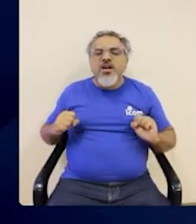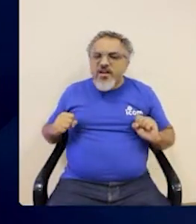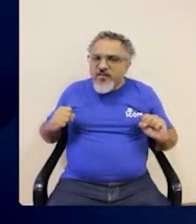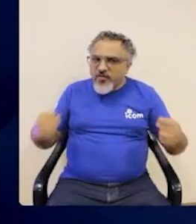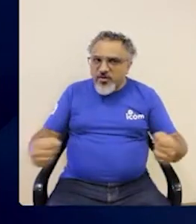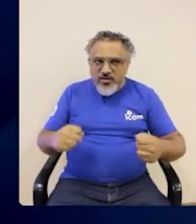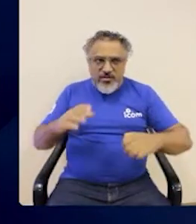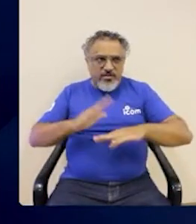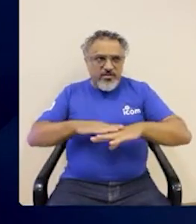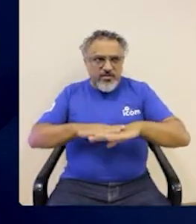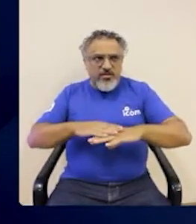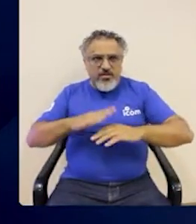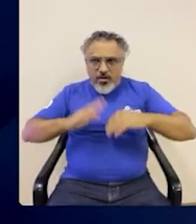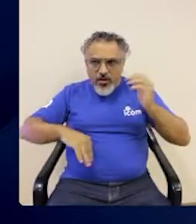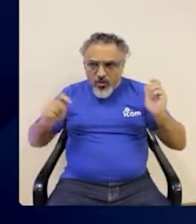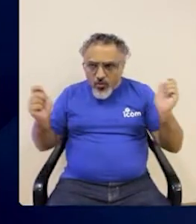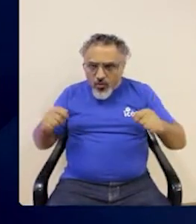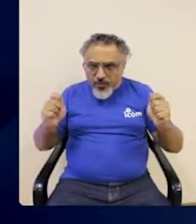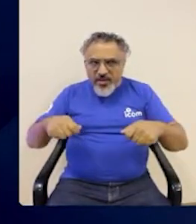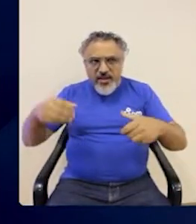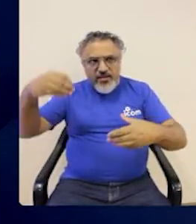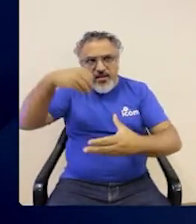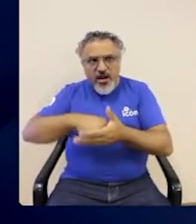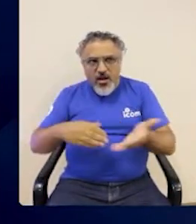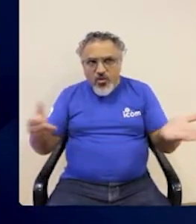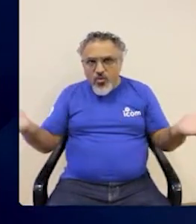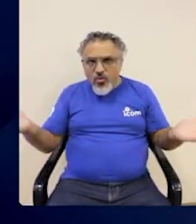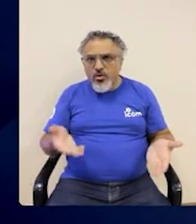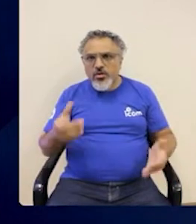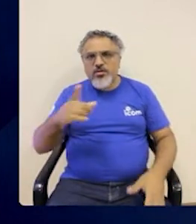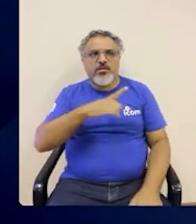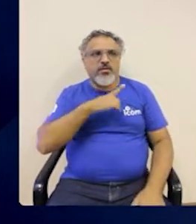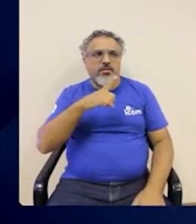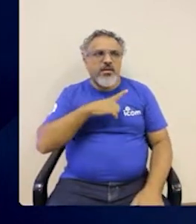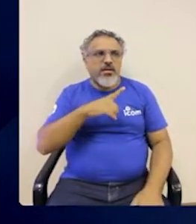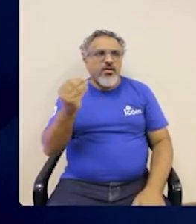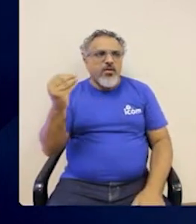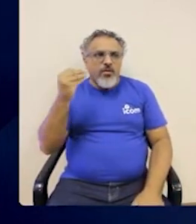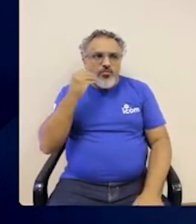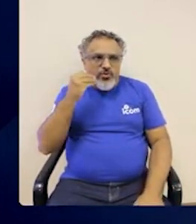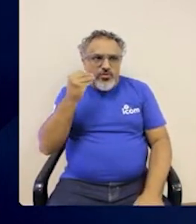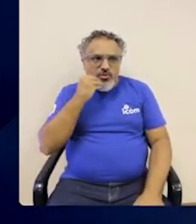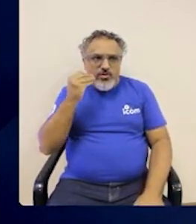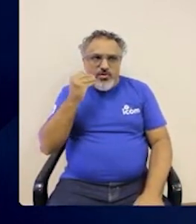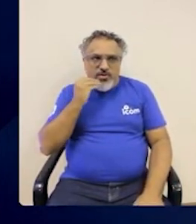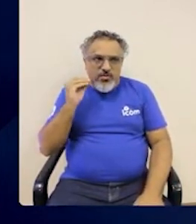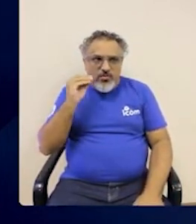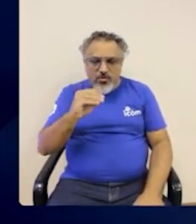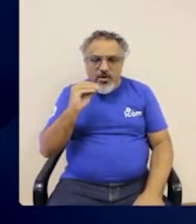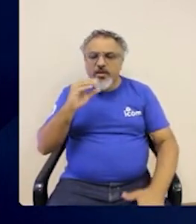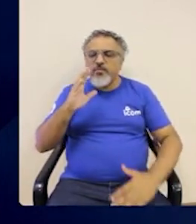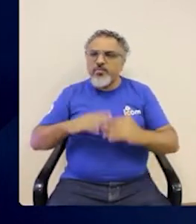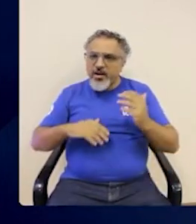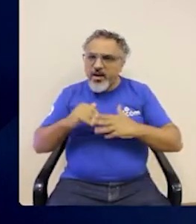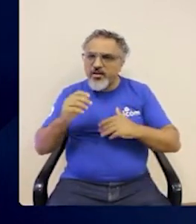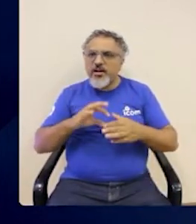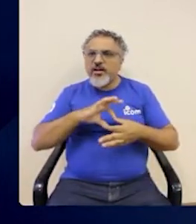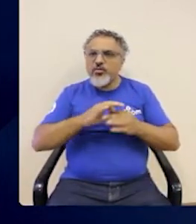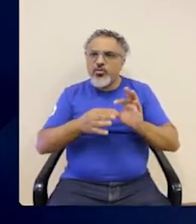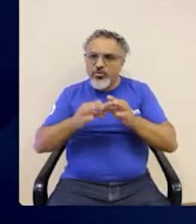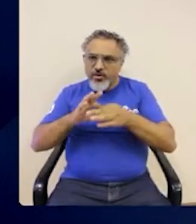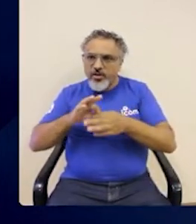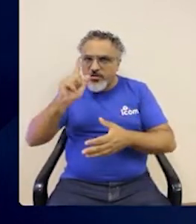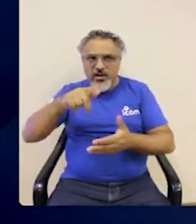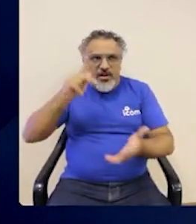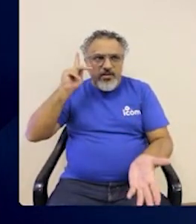essas habilidades e competências neste momento que eles têm ali a oportunidade de colocar aquilo em prática, num cenário que é real. E